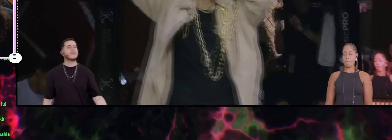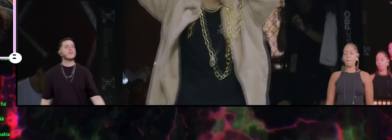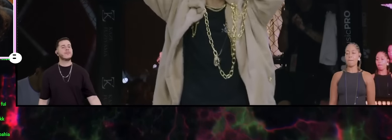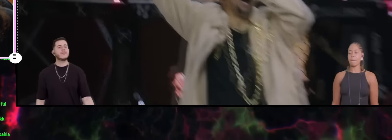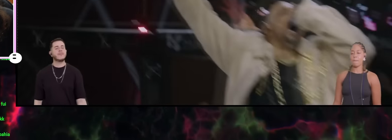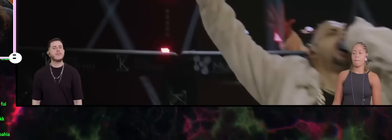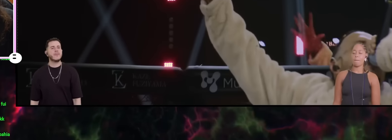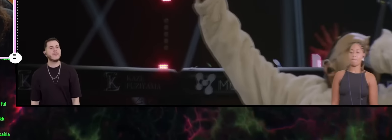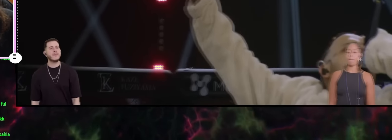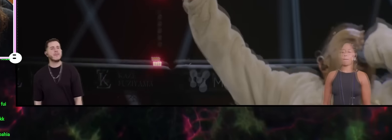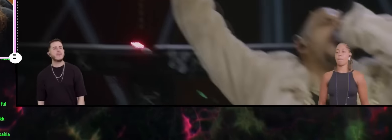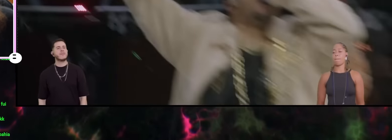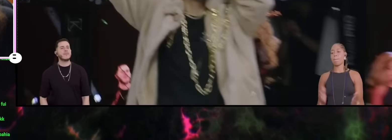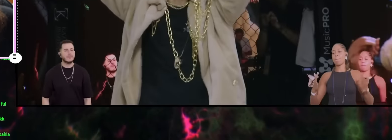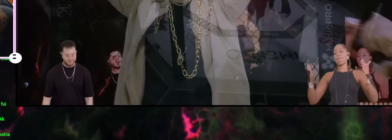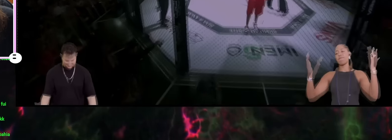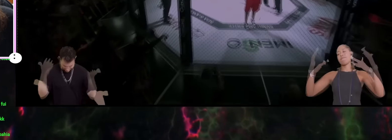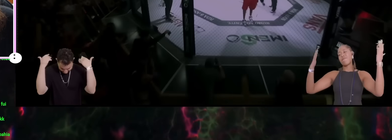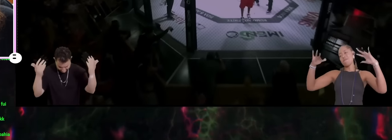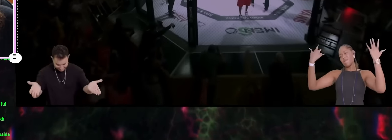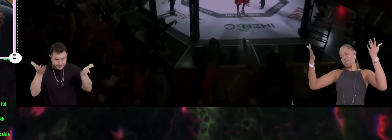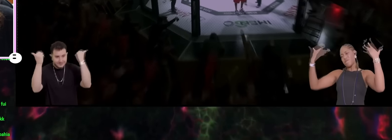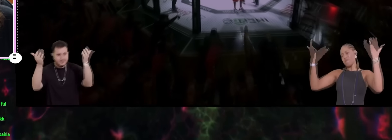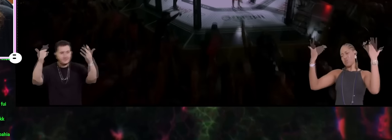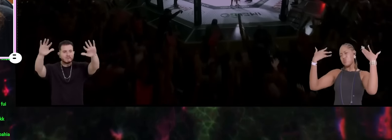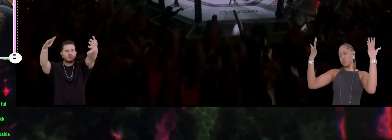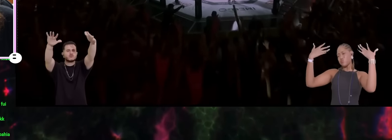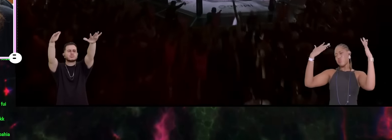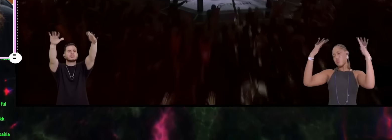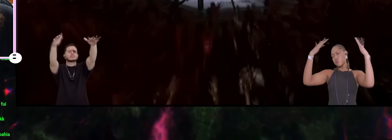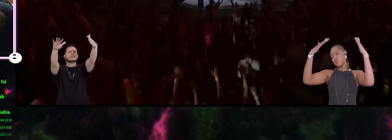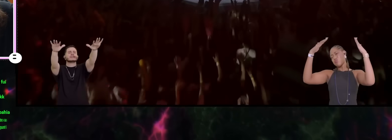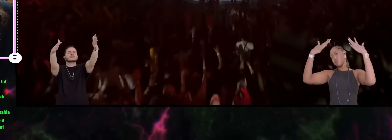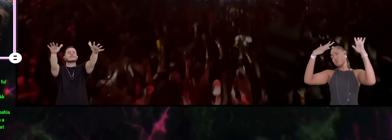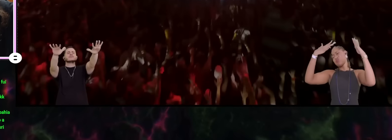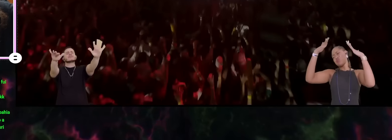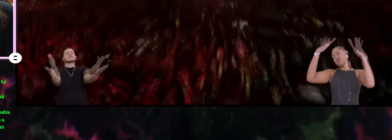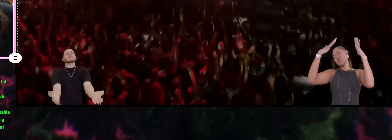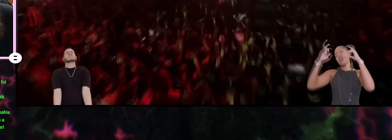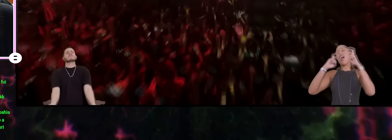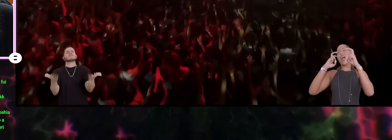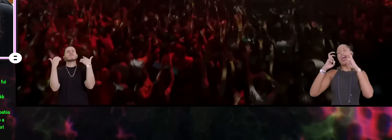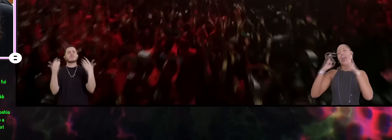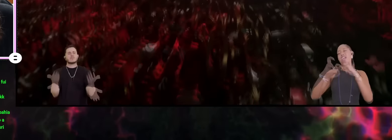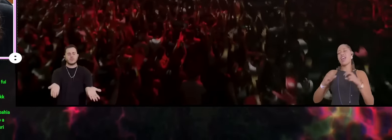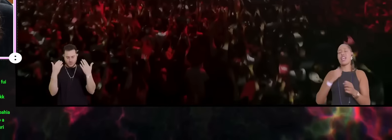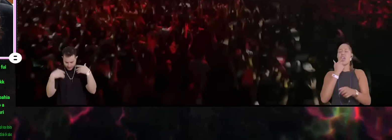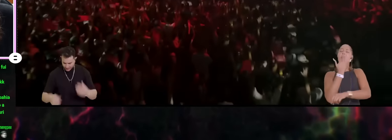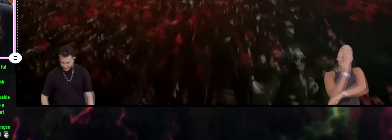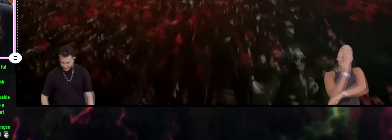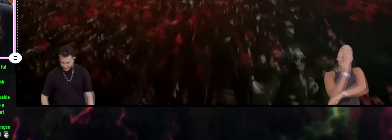pra cima, que o bagulho vai ficar daquele jeito. E quem quer batalha, boa, grita sangue! E aí, do